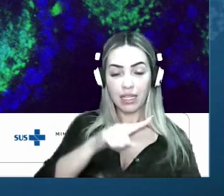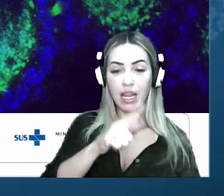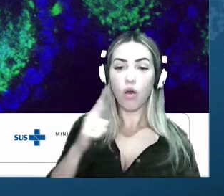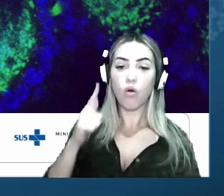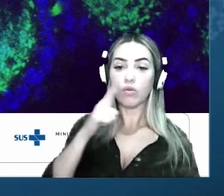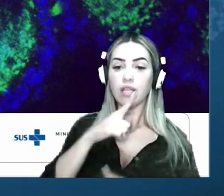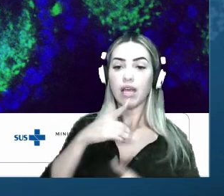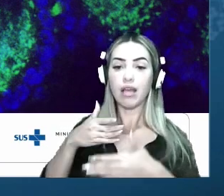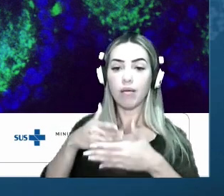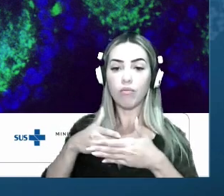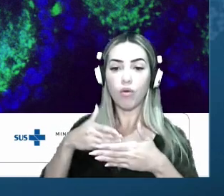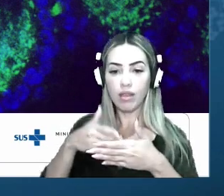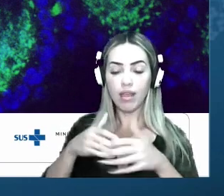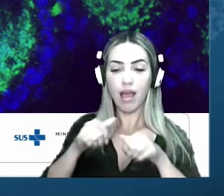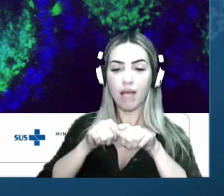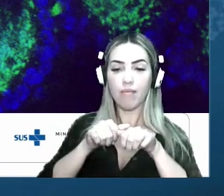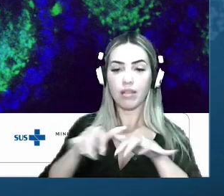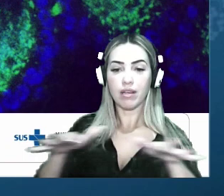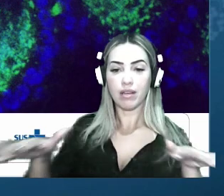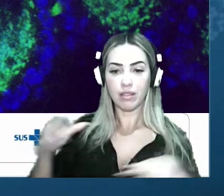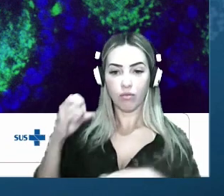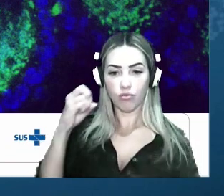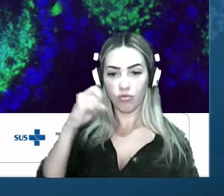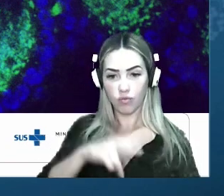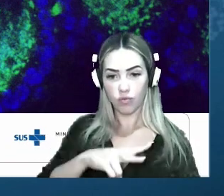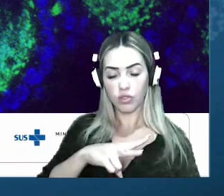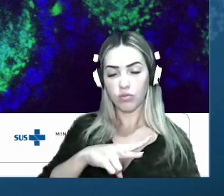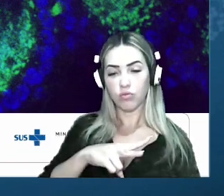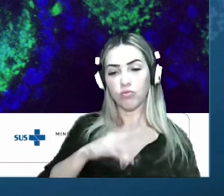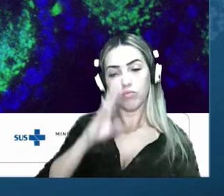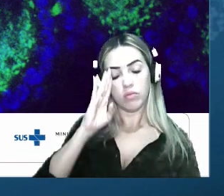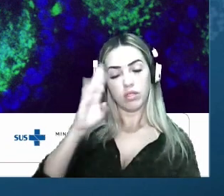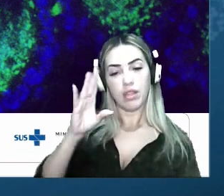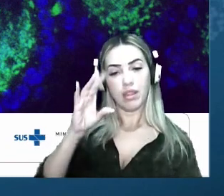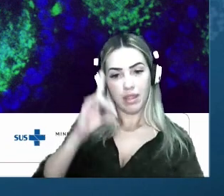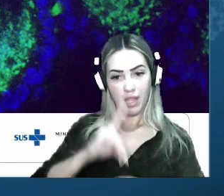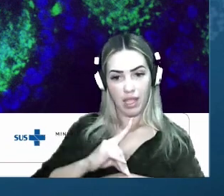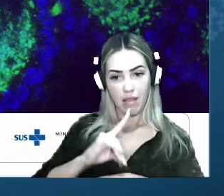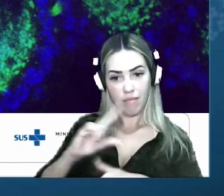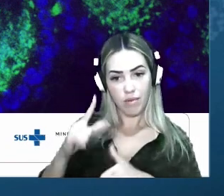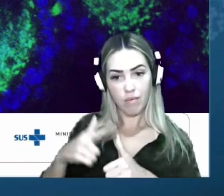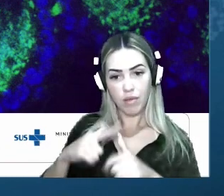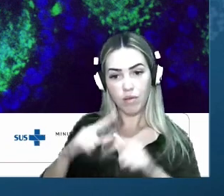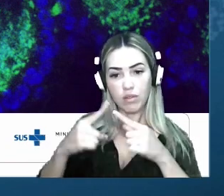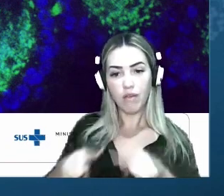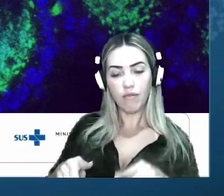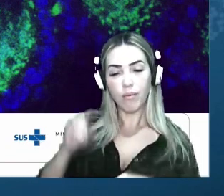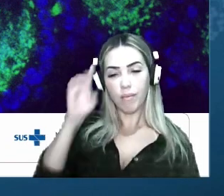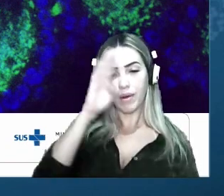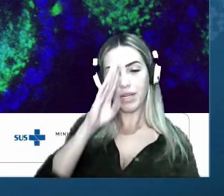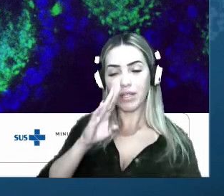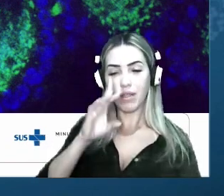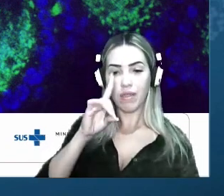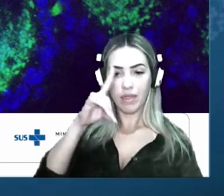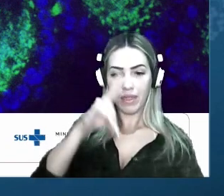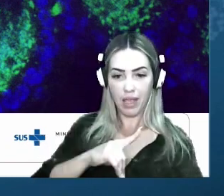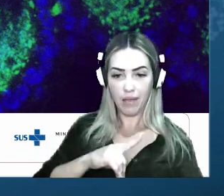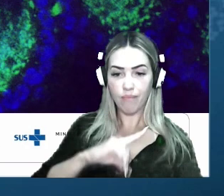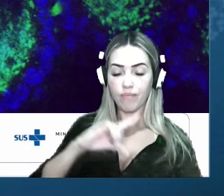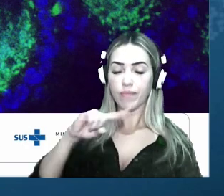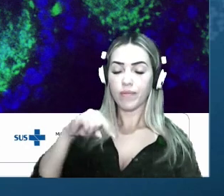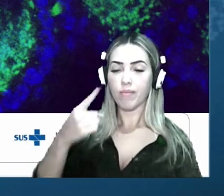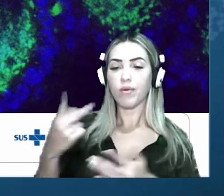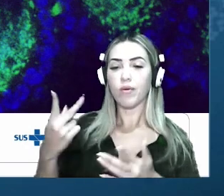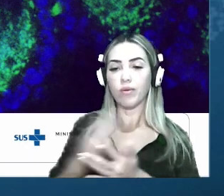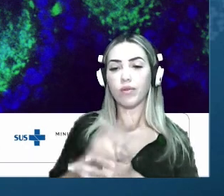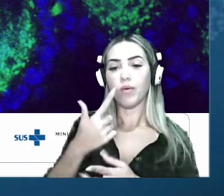como o da dengue. Inicialmente, o projeto era eliminar a dengue, Desafio Brasil, mas depois, com o aparecimento da chikungunya, da